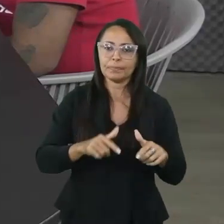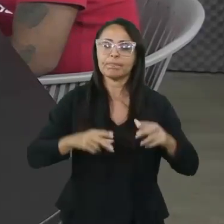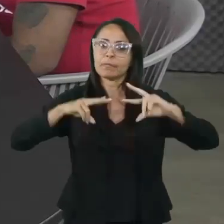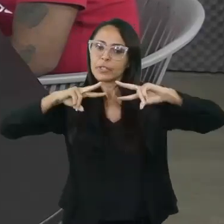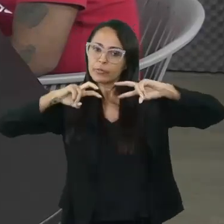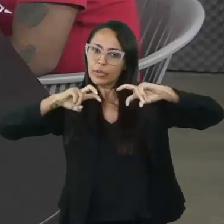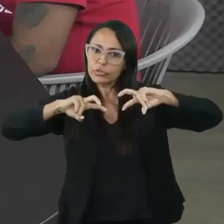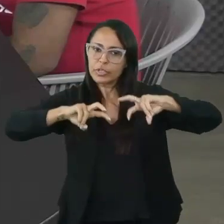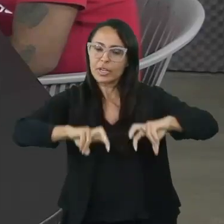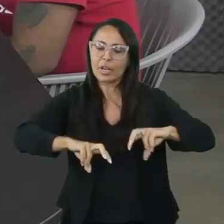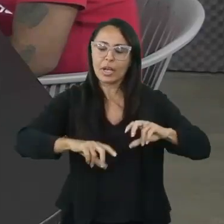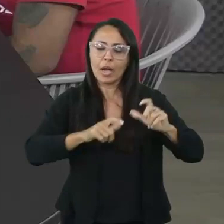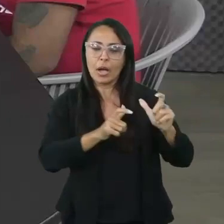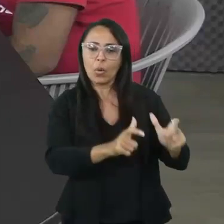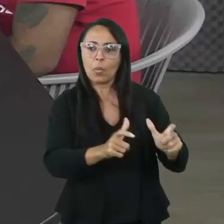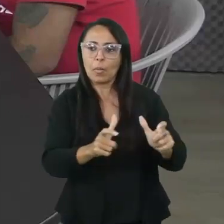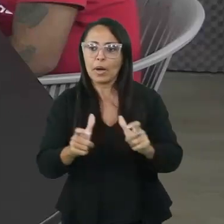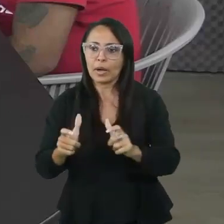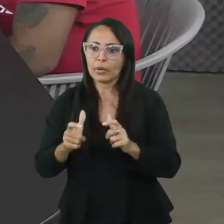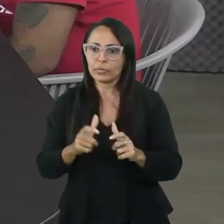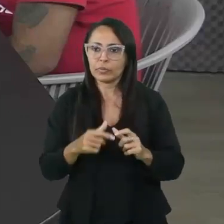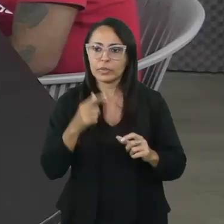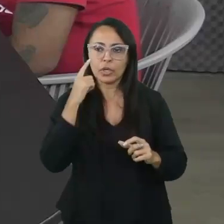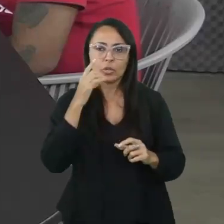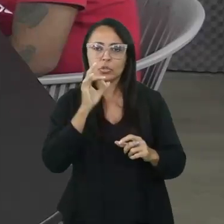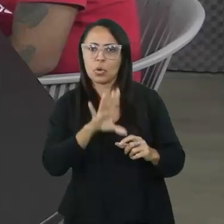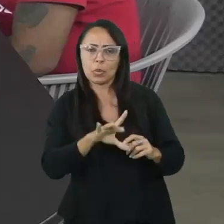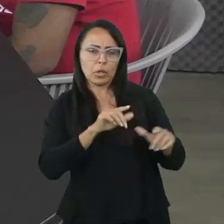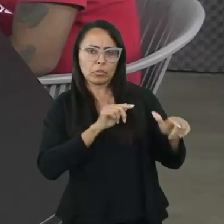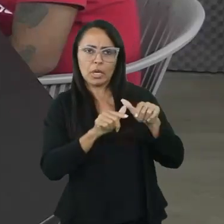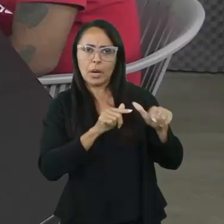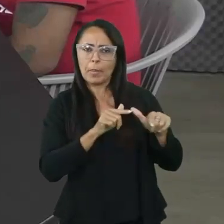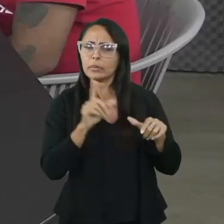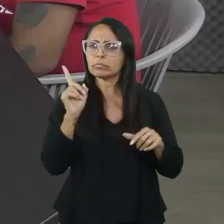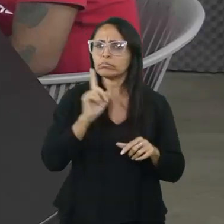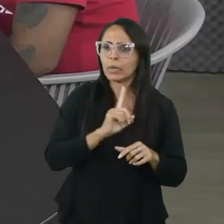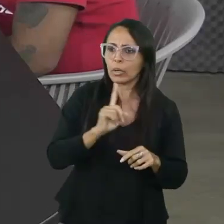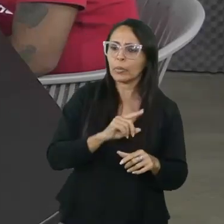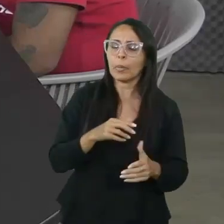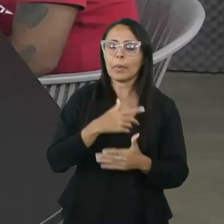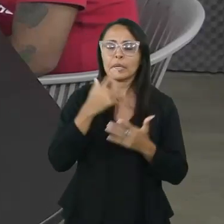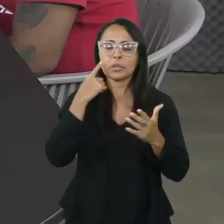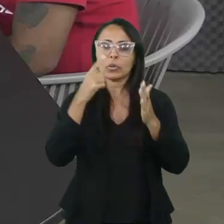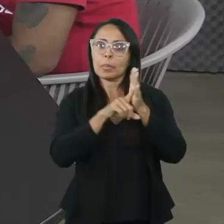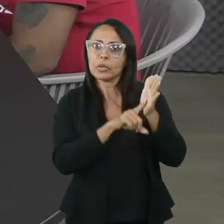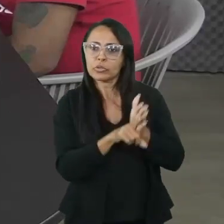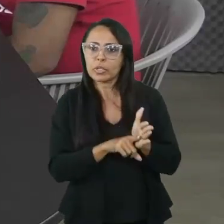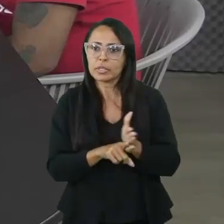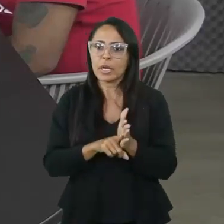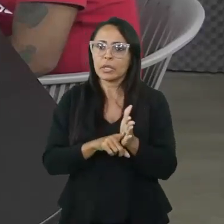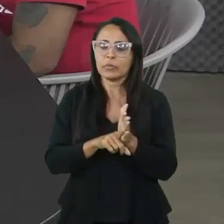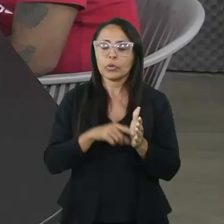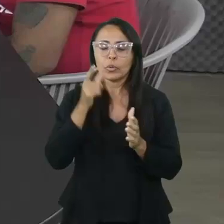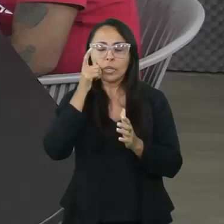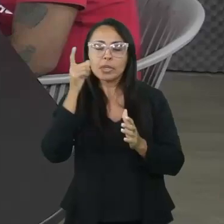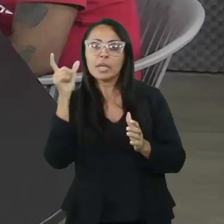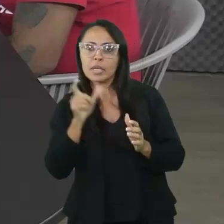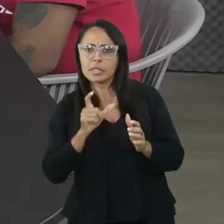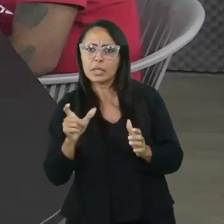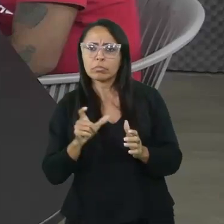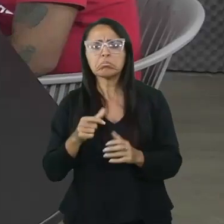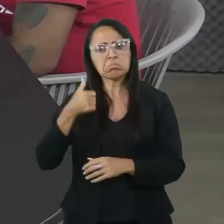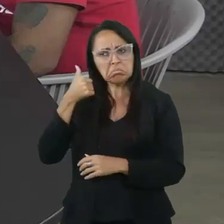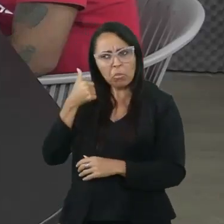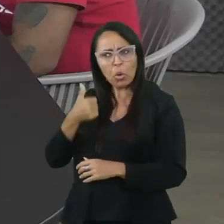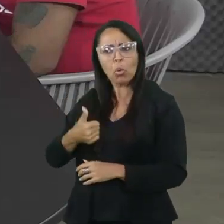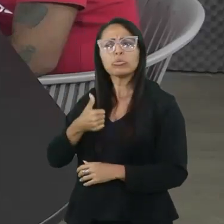o bairro, não só o fato de eu estar trabalhando naquele bairro, como eu estar investigando, pesquisando o bairro, me deixou extremamente interessado e eu curti muito.